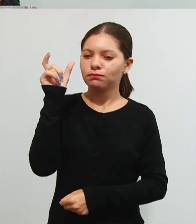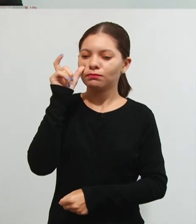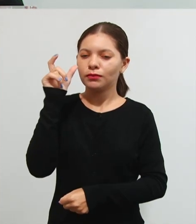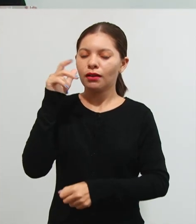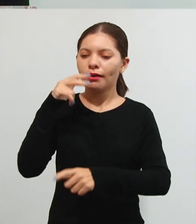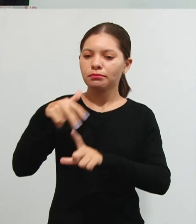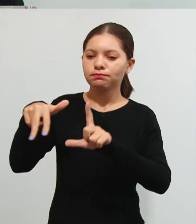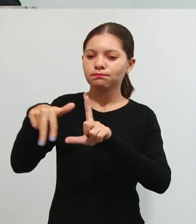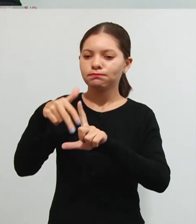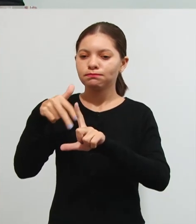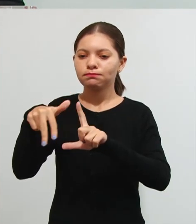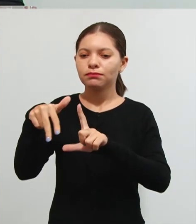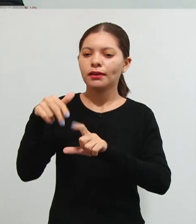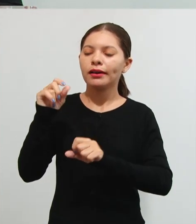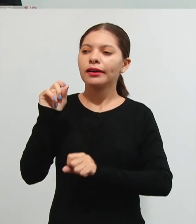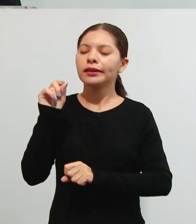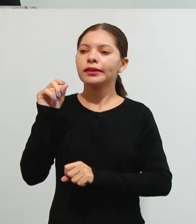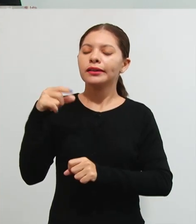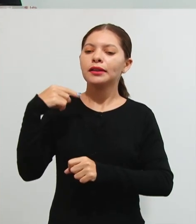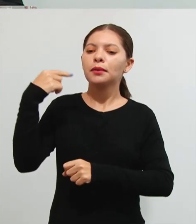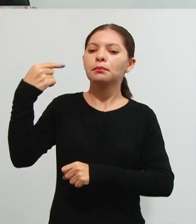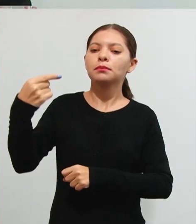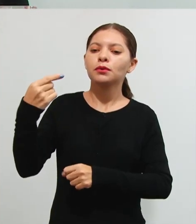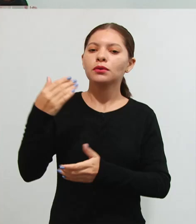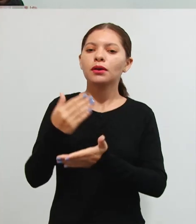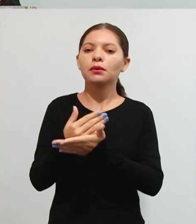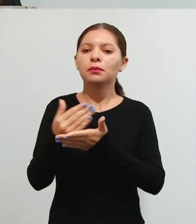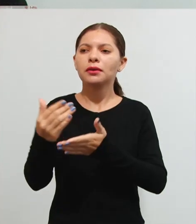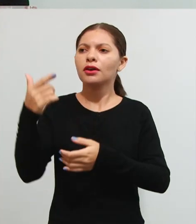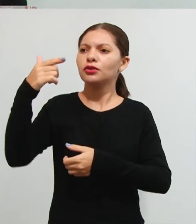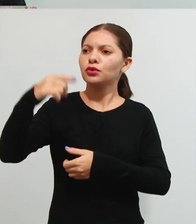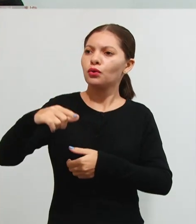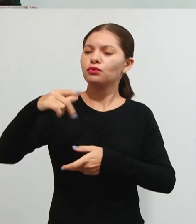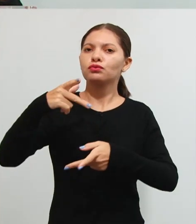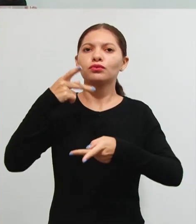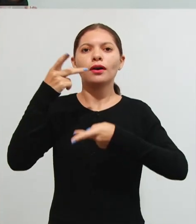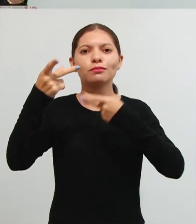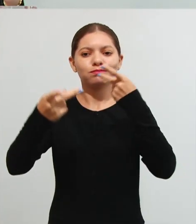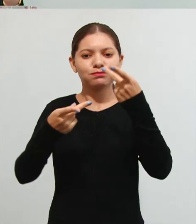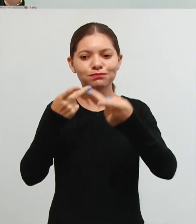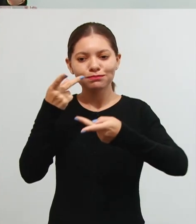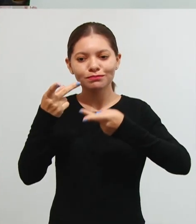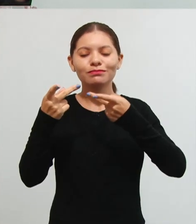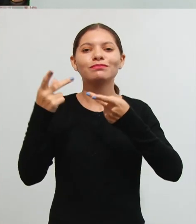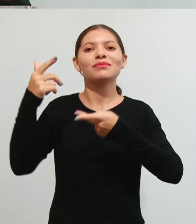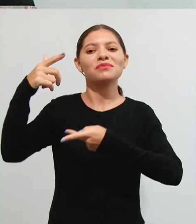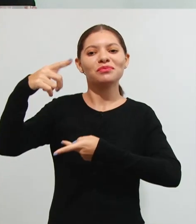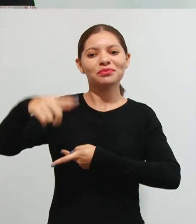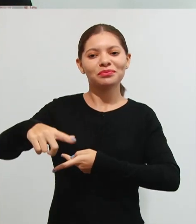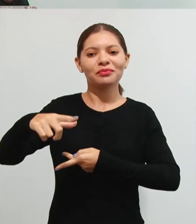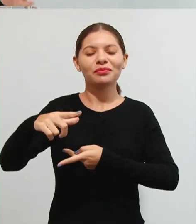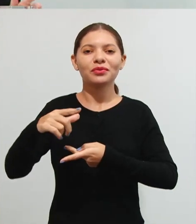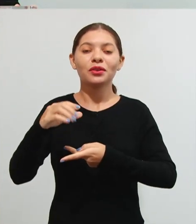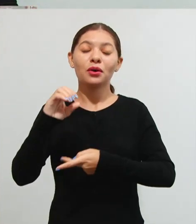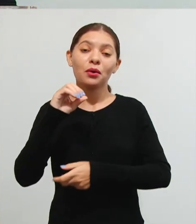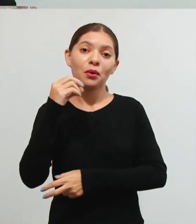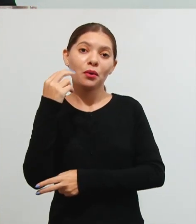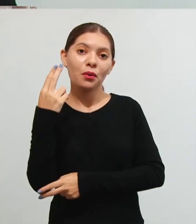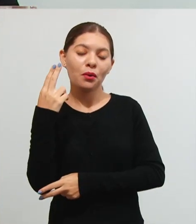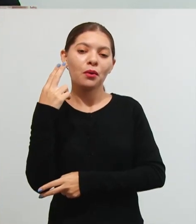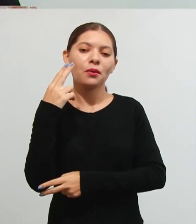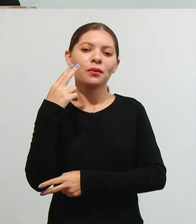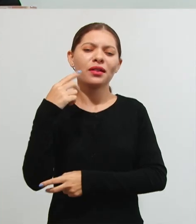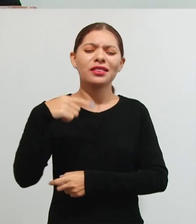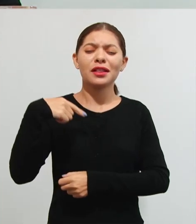e a criança assistiu o desenho, dali a pouco ela começa a repetir o que o personagem está falando, ou às vezes passou-se o tempo,